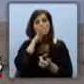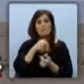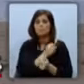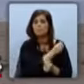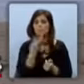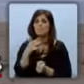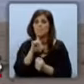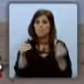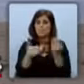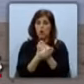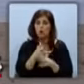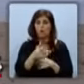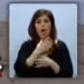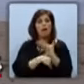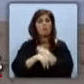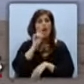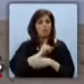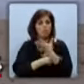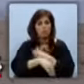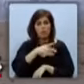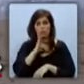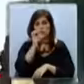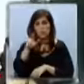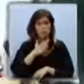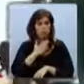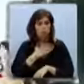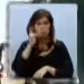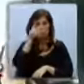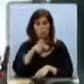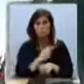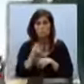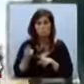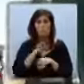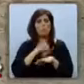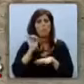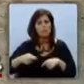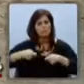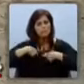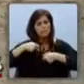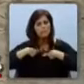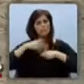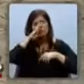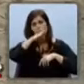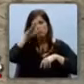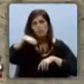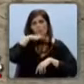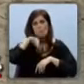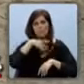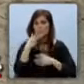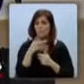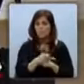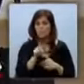segundo a advogada que o representa um ganho renunciou ao direito estar presente devido à pressão midiática e adaptações dos familiares das vítimas